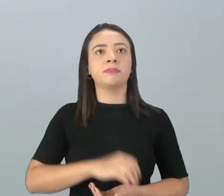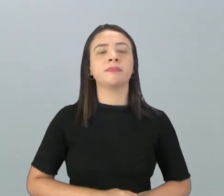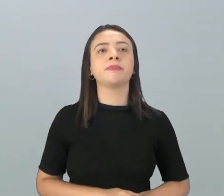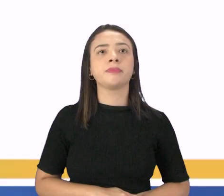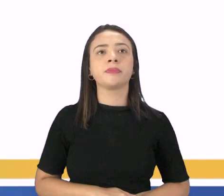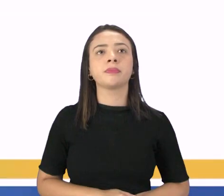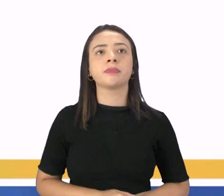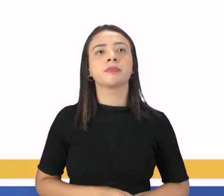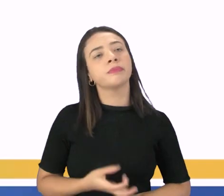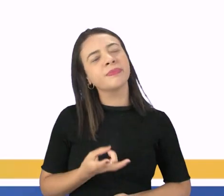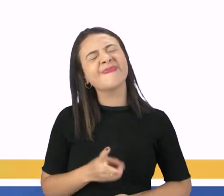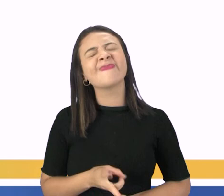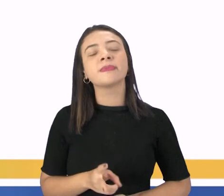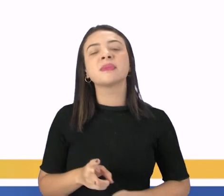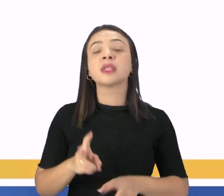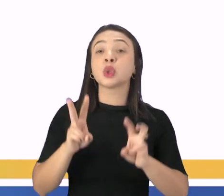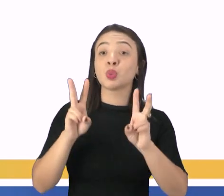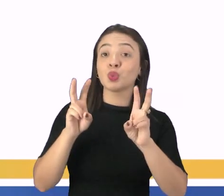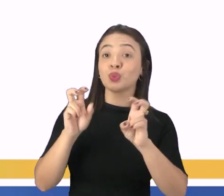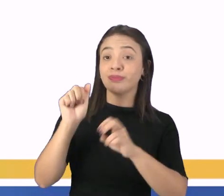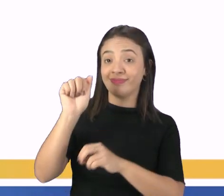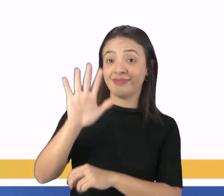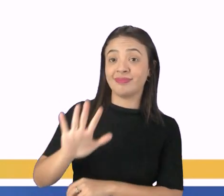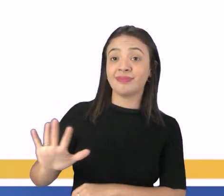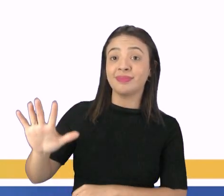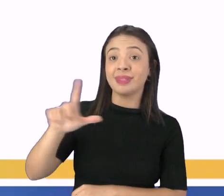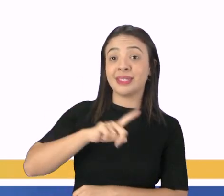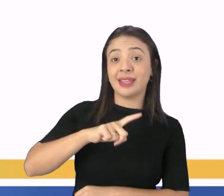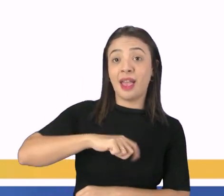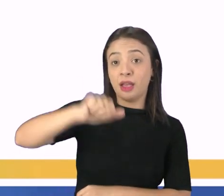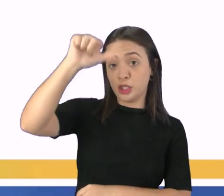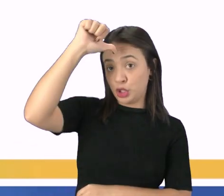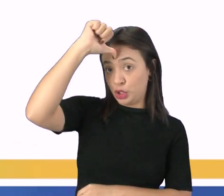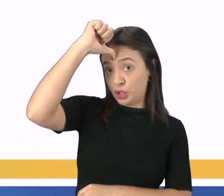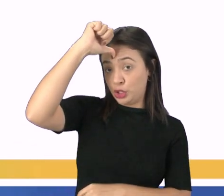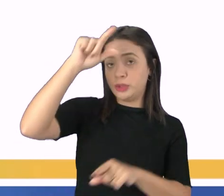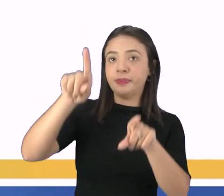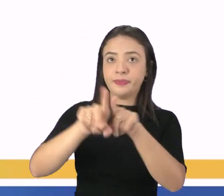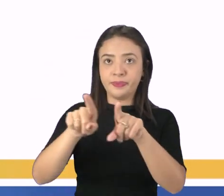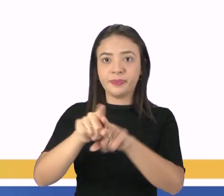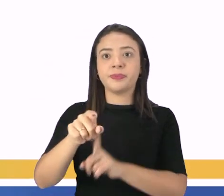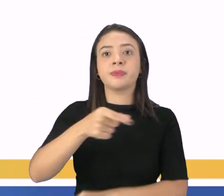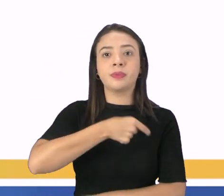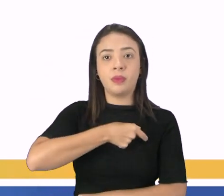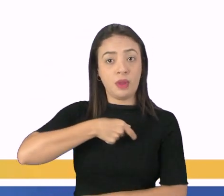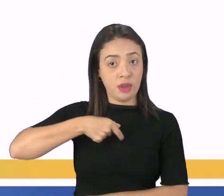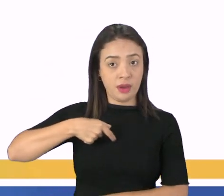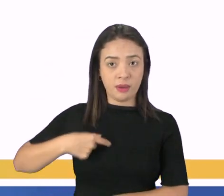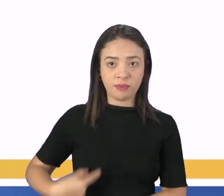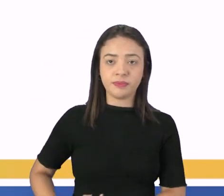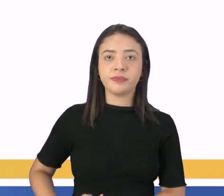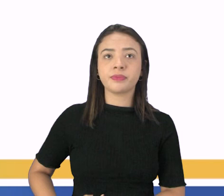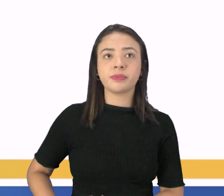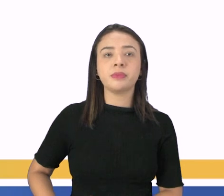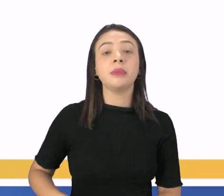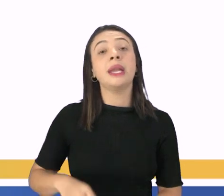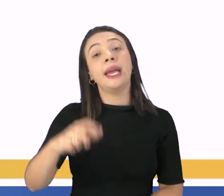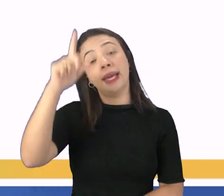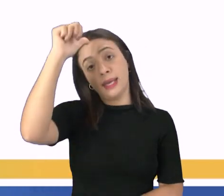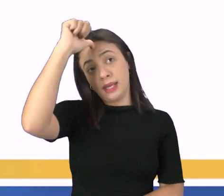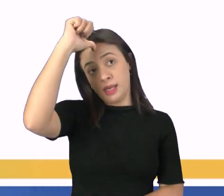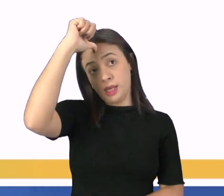Quanto ainda continuando sobre a Ásia, nós temos aí a Índia e a China. A Índia utiliza sua produção agrícola e os